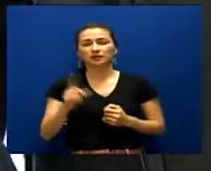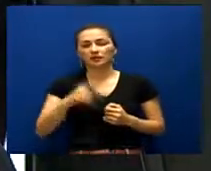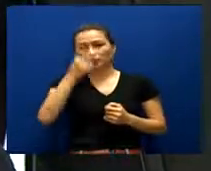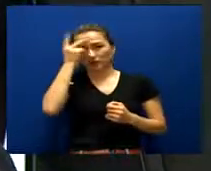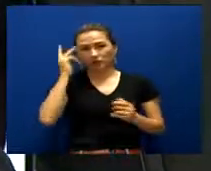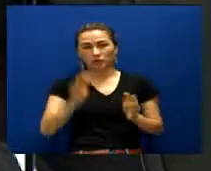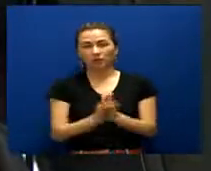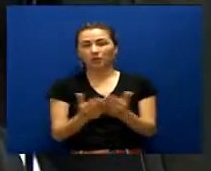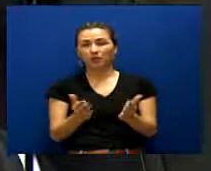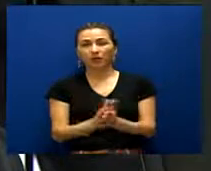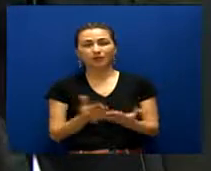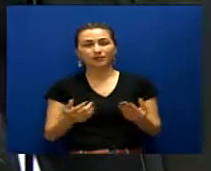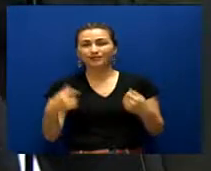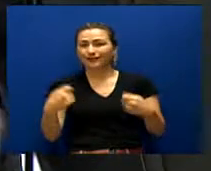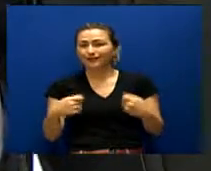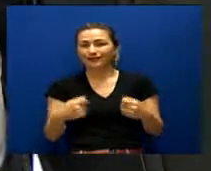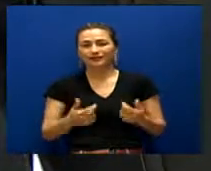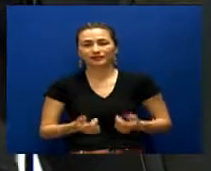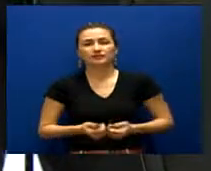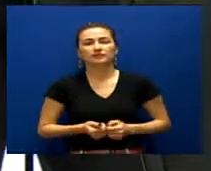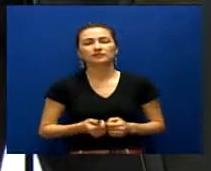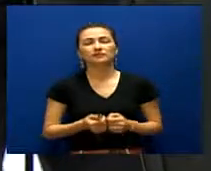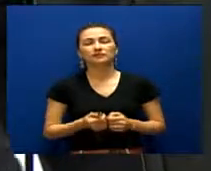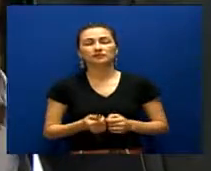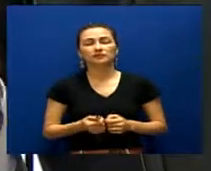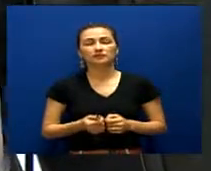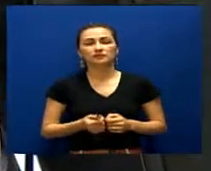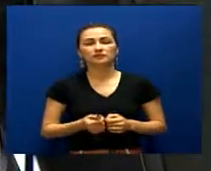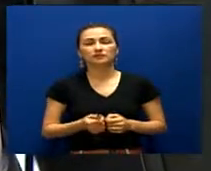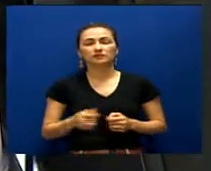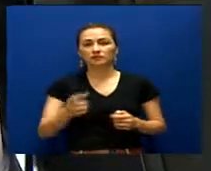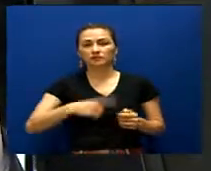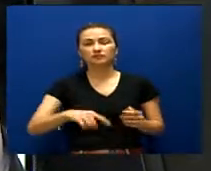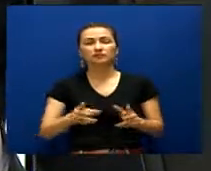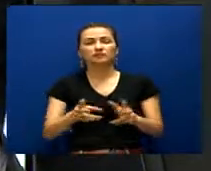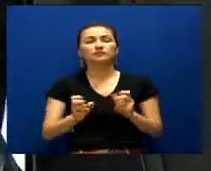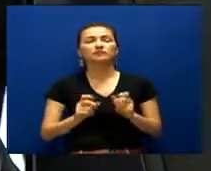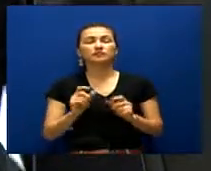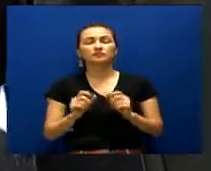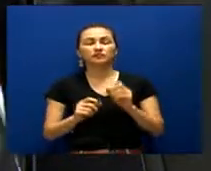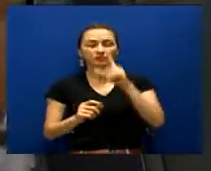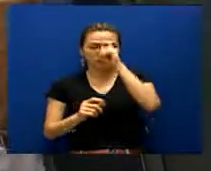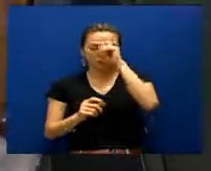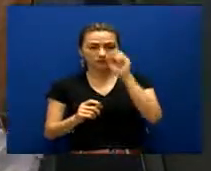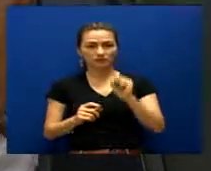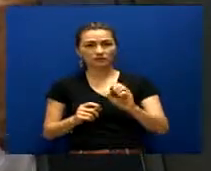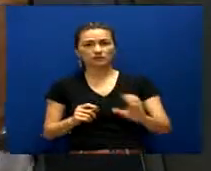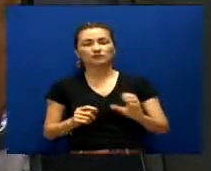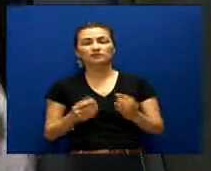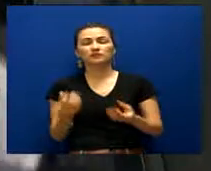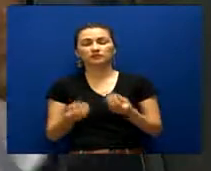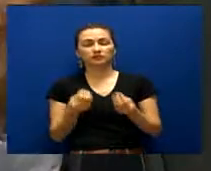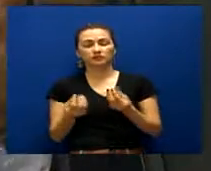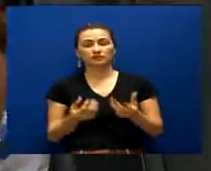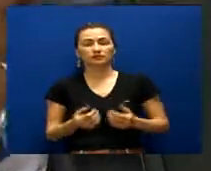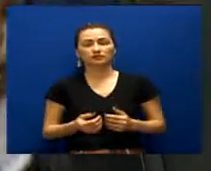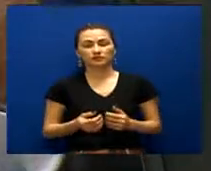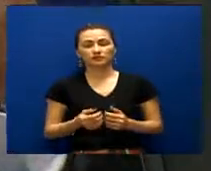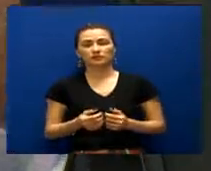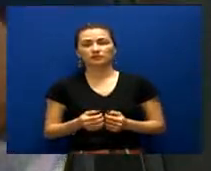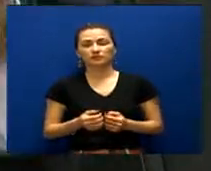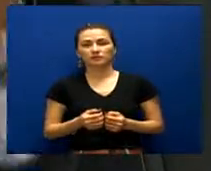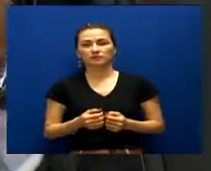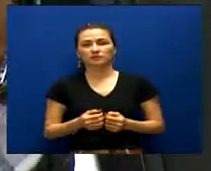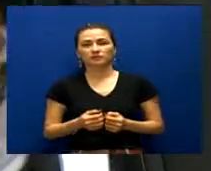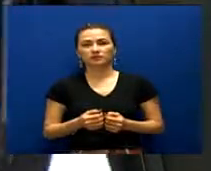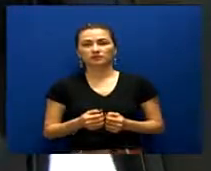população mais carente. E nós vimos o que aconteceu com a Santa Casa. Foi horroroso o que nós vimos. Infelizmente,